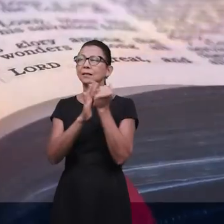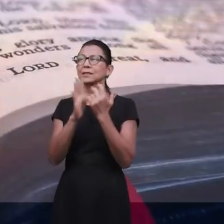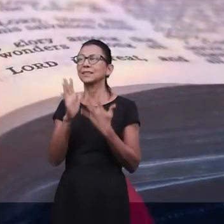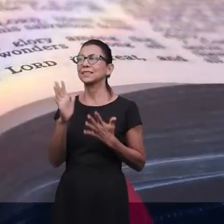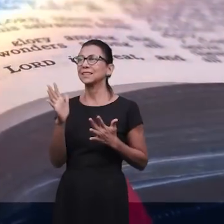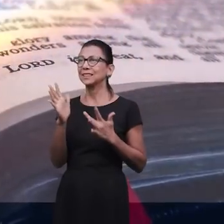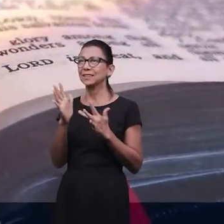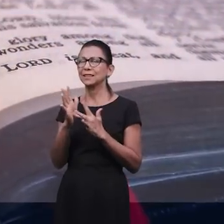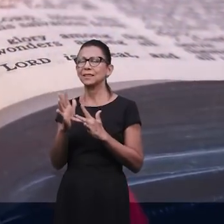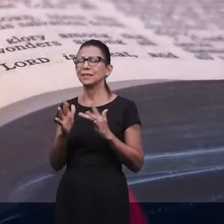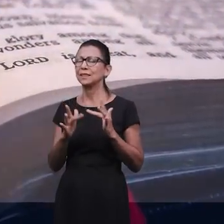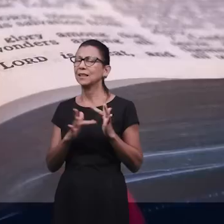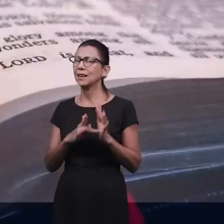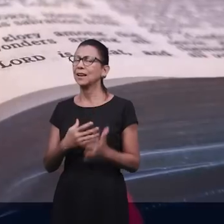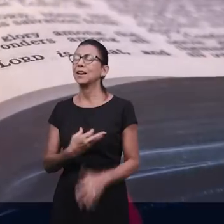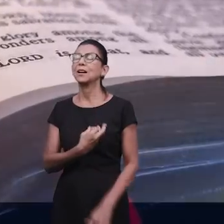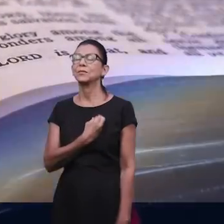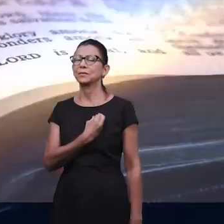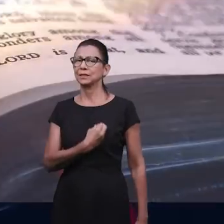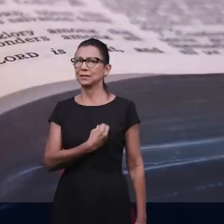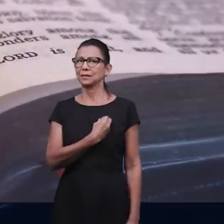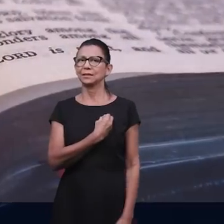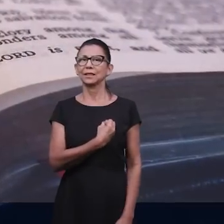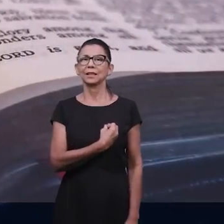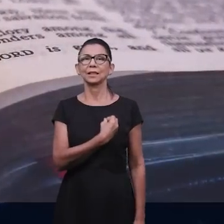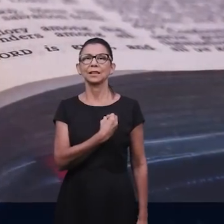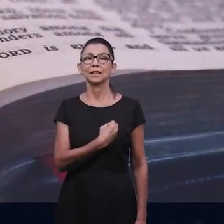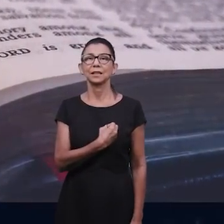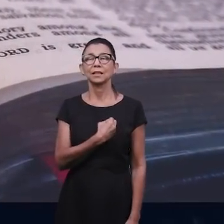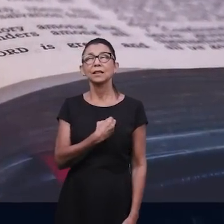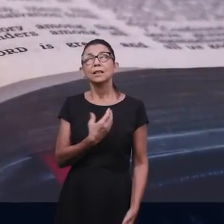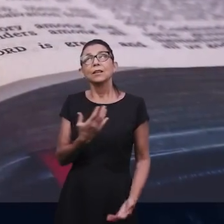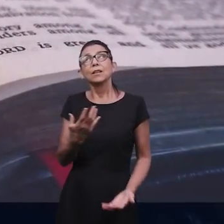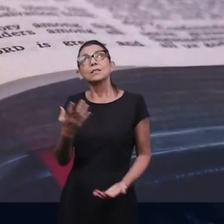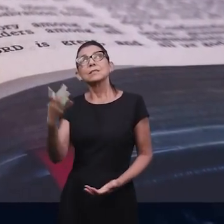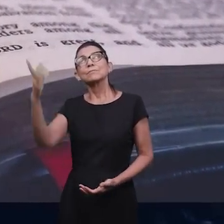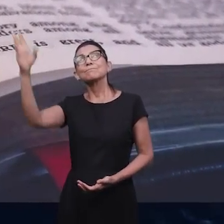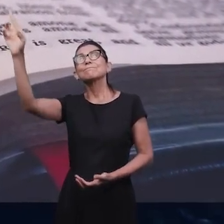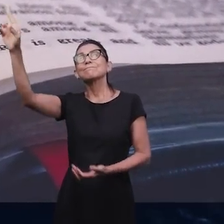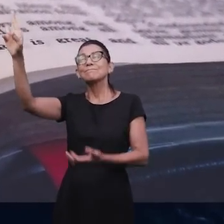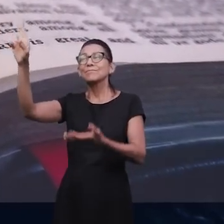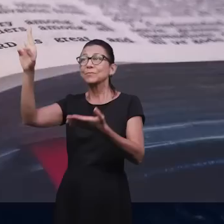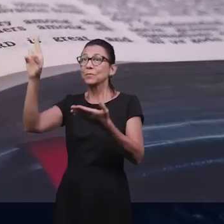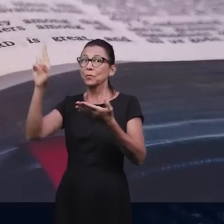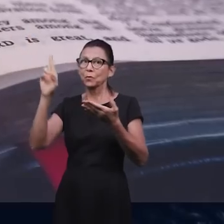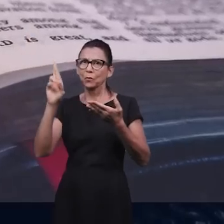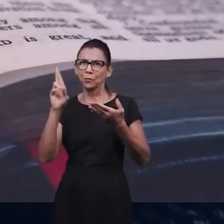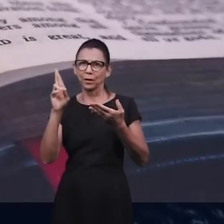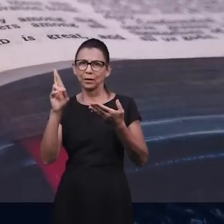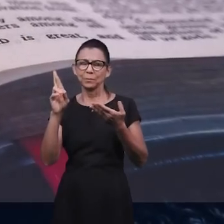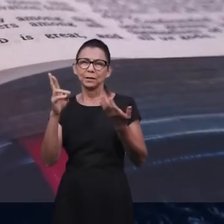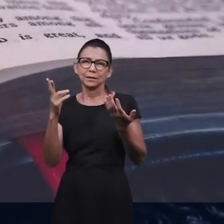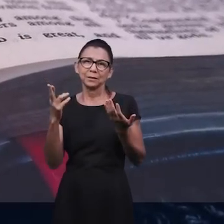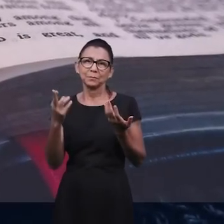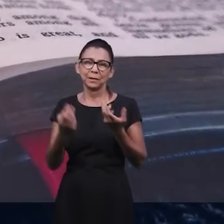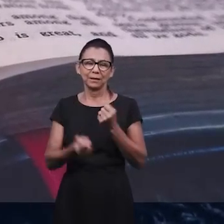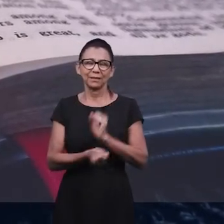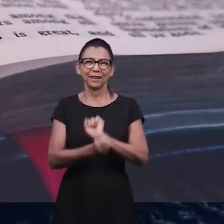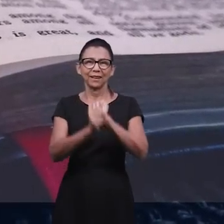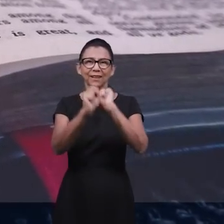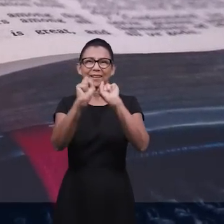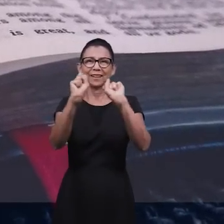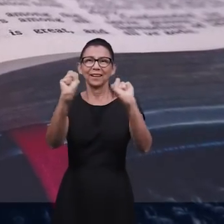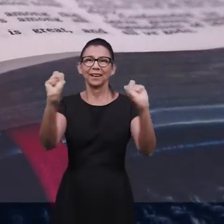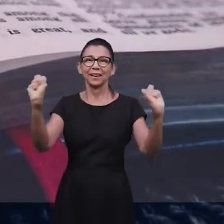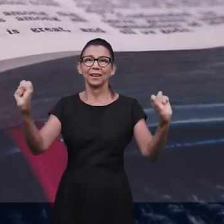Salvador. Pelo Teu sangue que é vida, ó bendito,